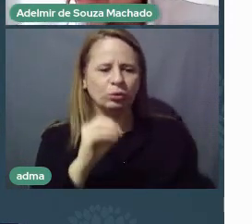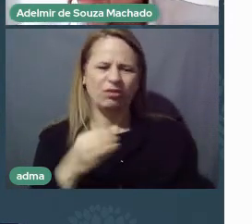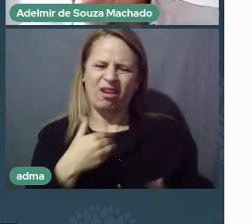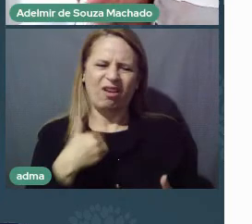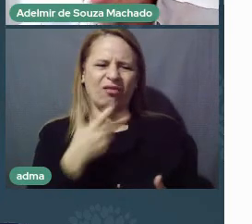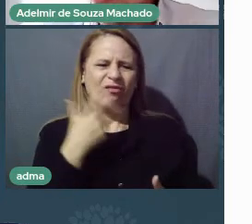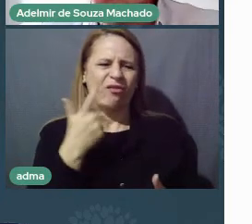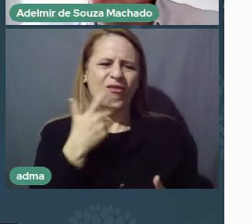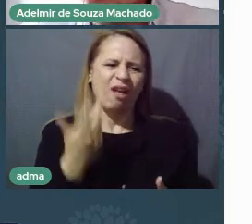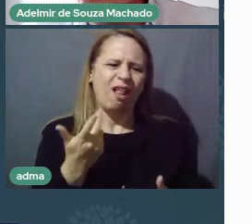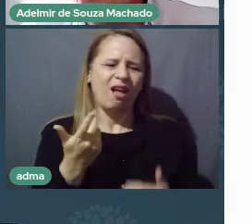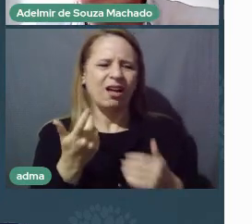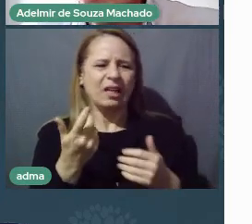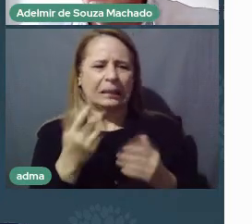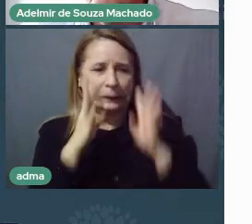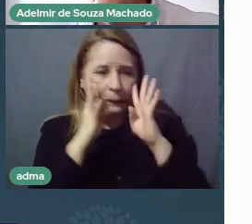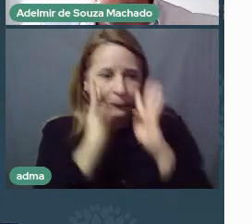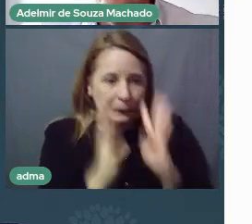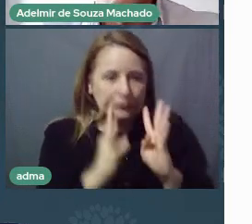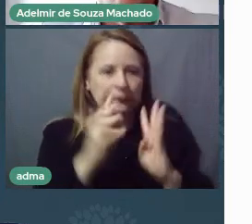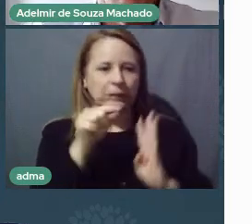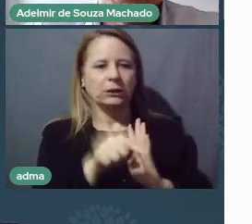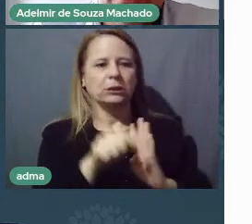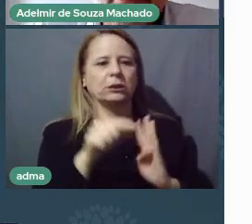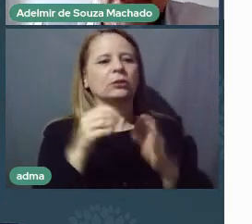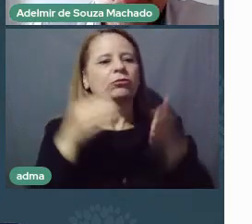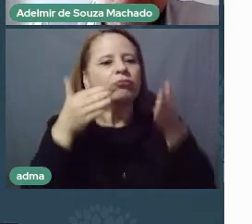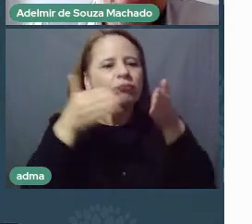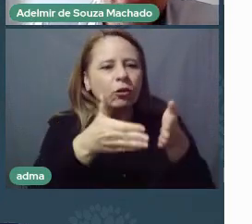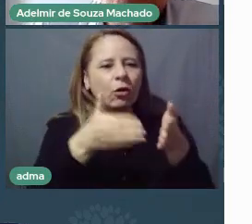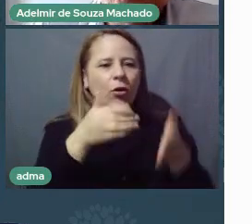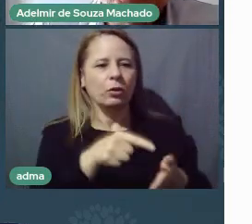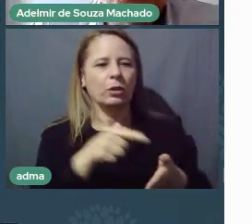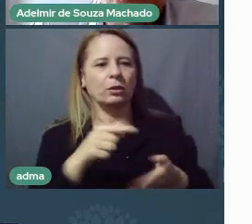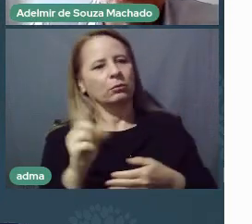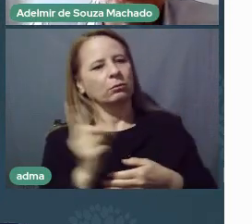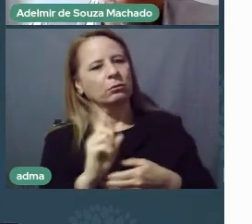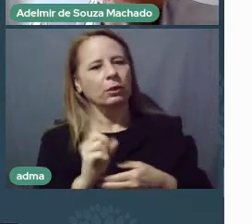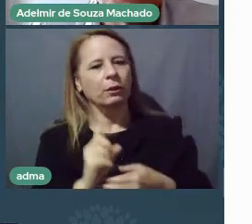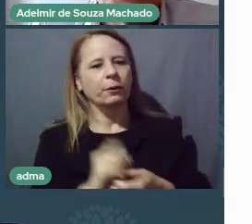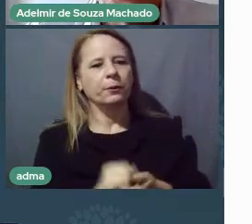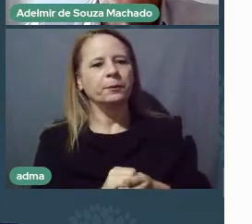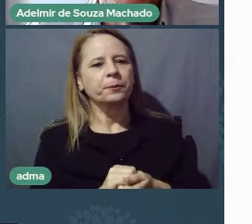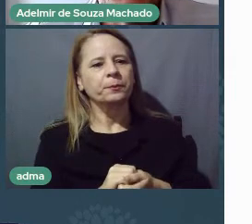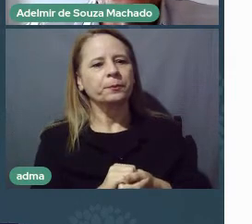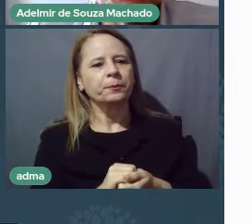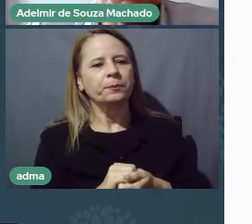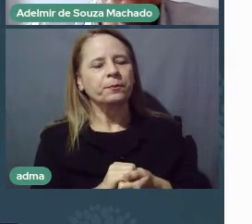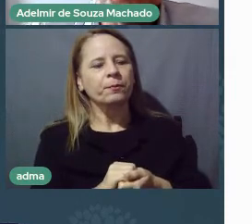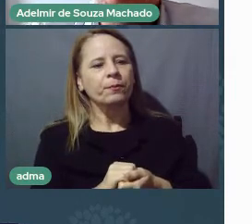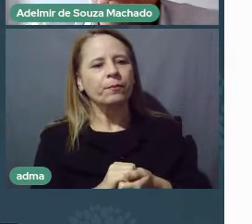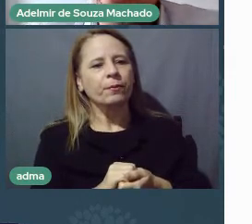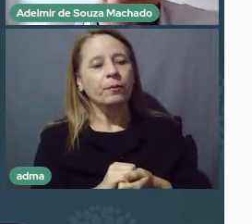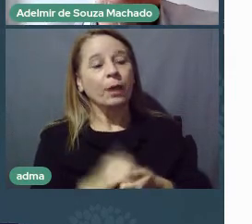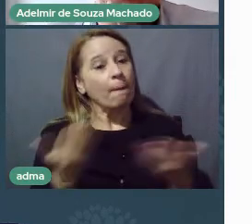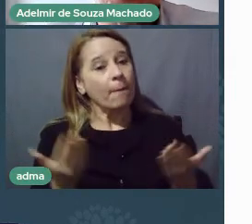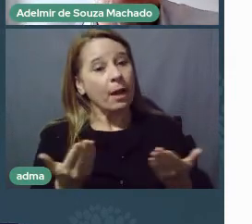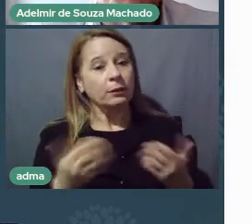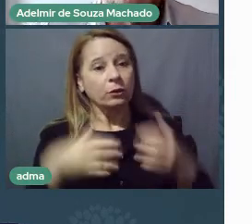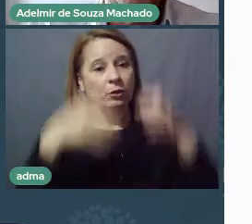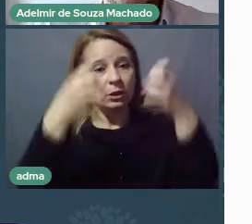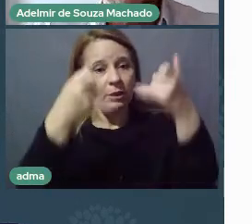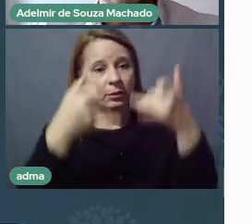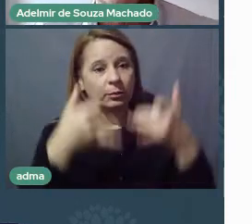chamar muita atenção ou preocupá-los com isso tudo. Mas eu gostaria de definir a